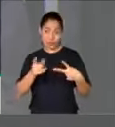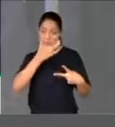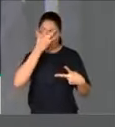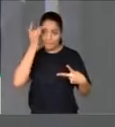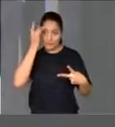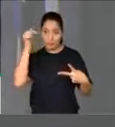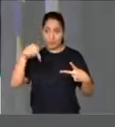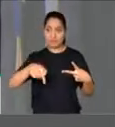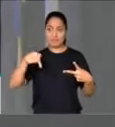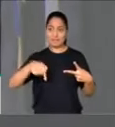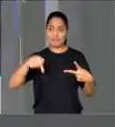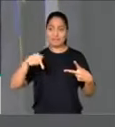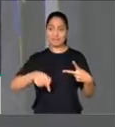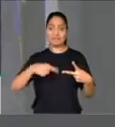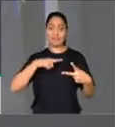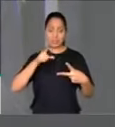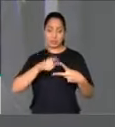estão aqui,